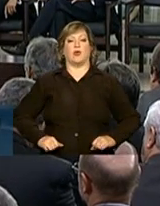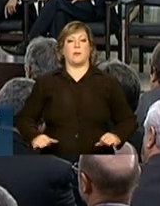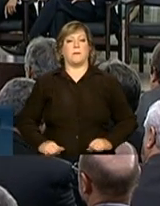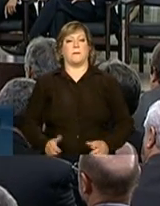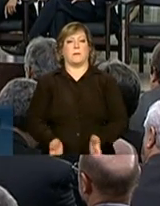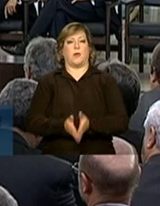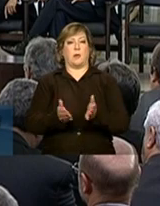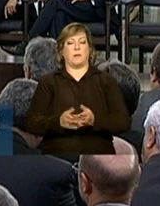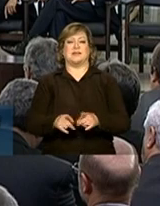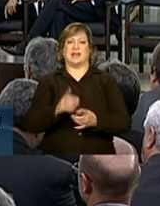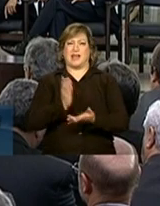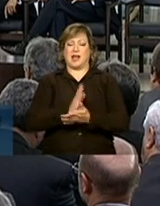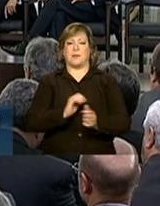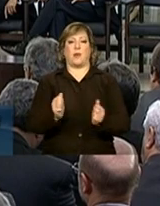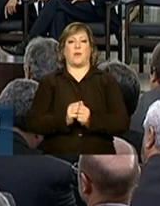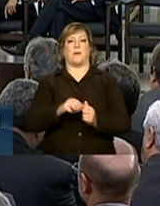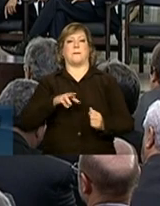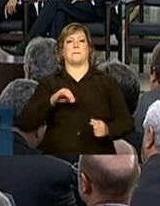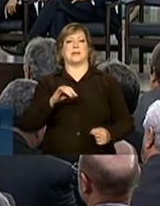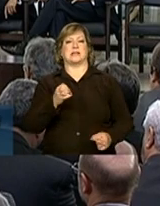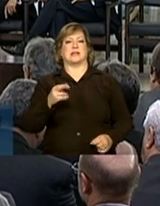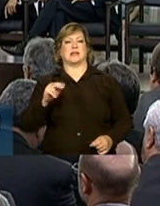e acabar com a miséria no Brasil.